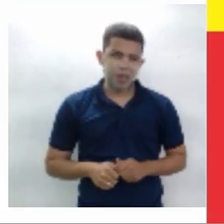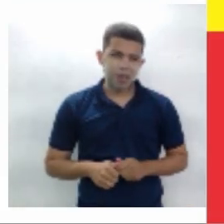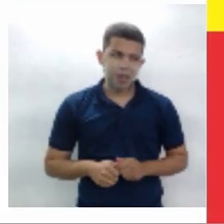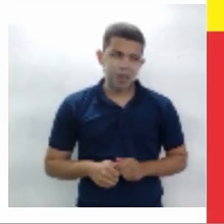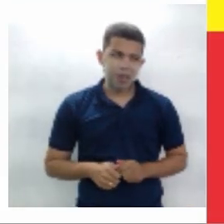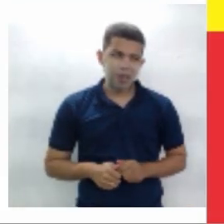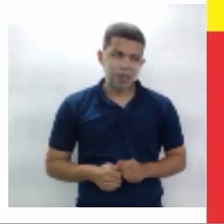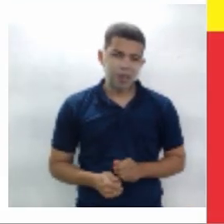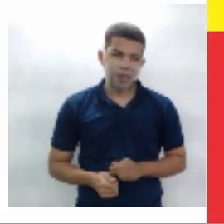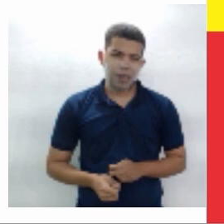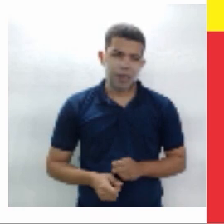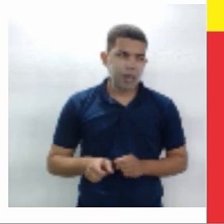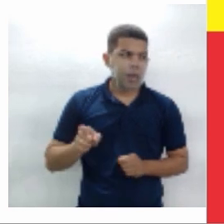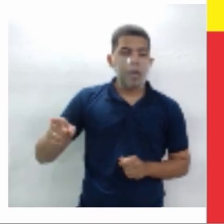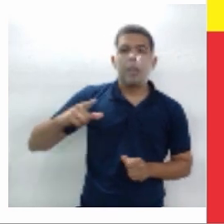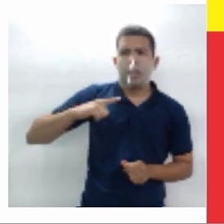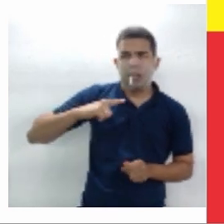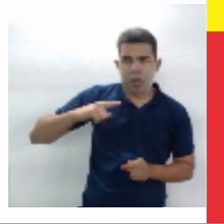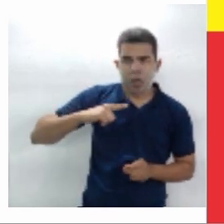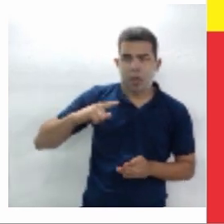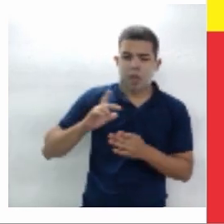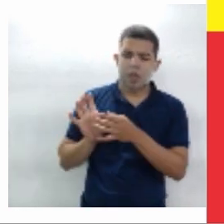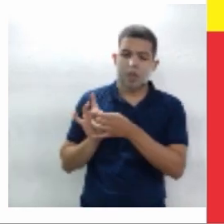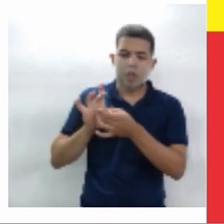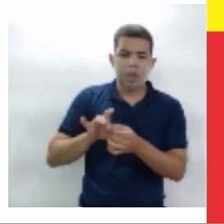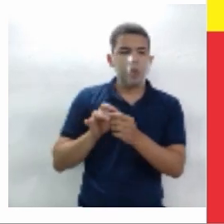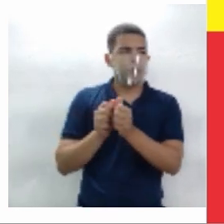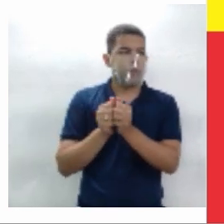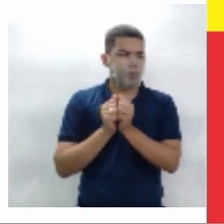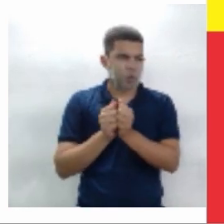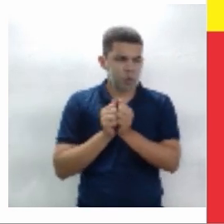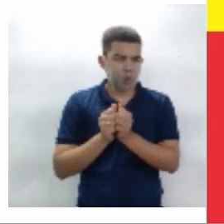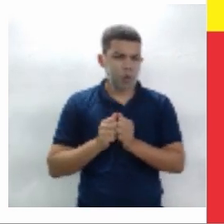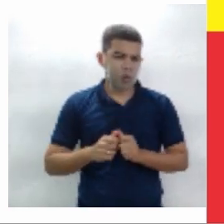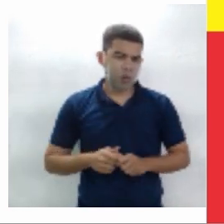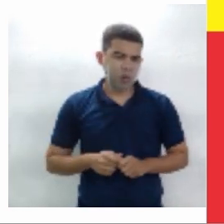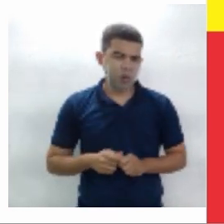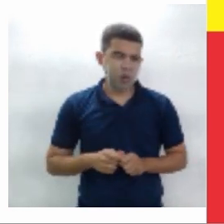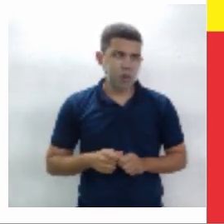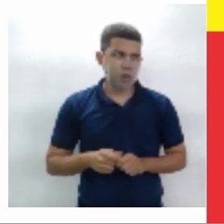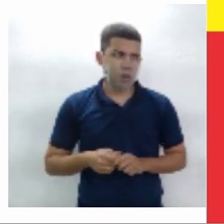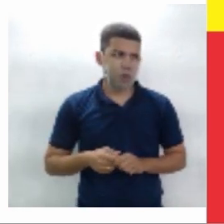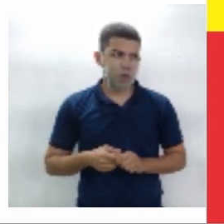né? Então, se ele tem os continentes juntos,